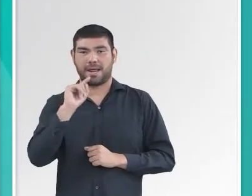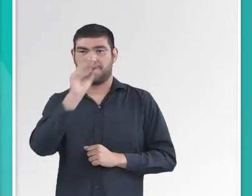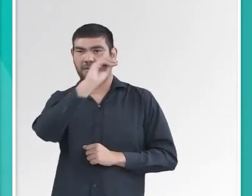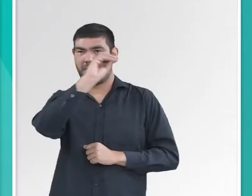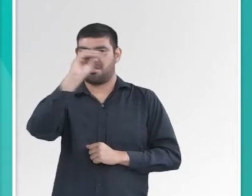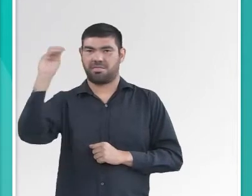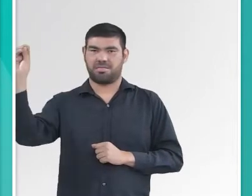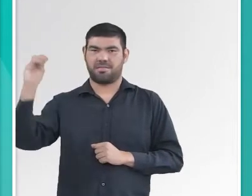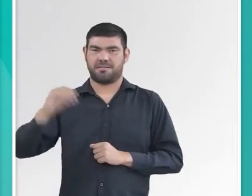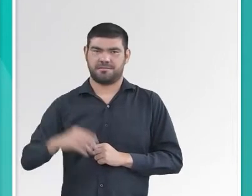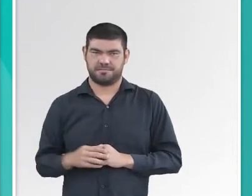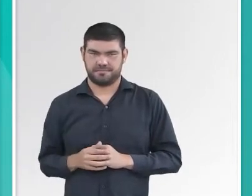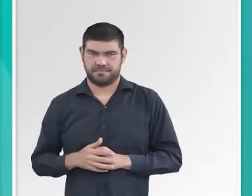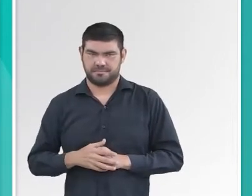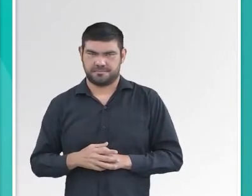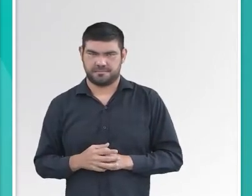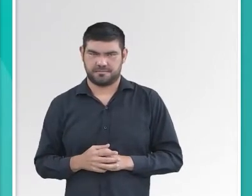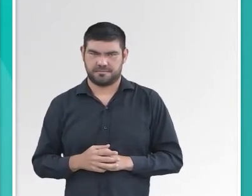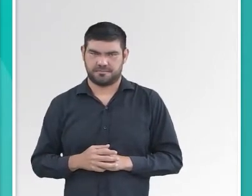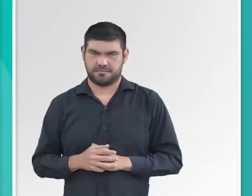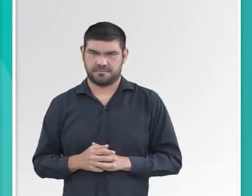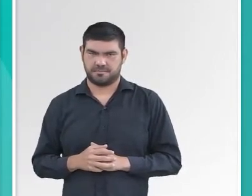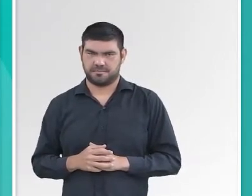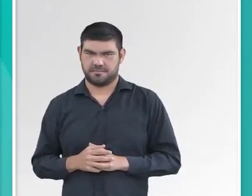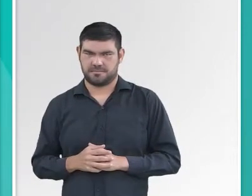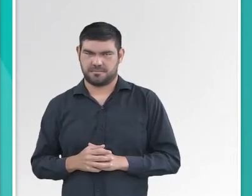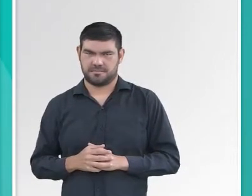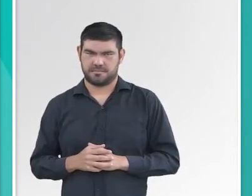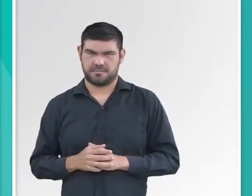só. A Bica foi fundada em